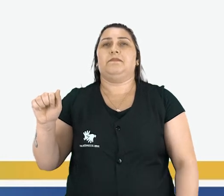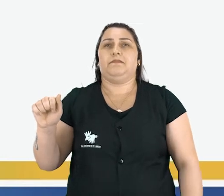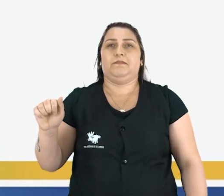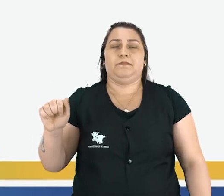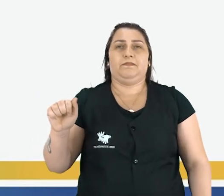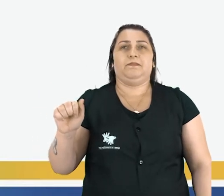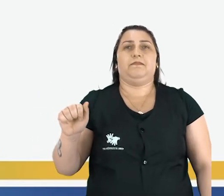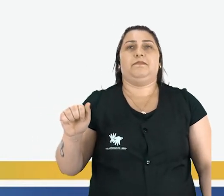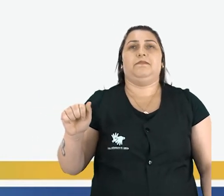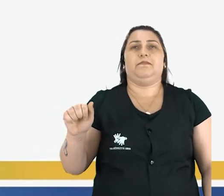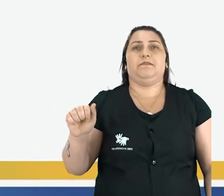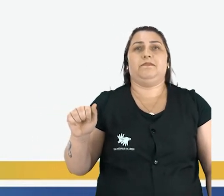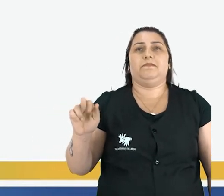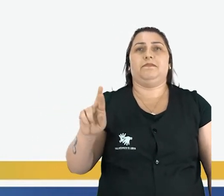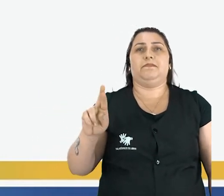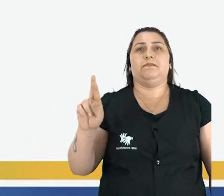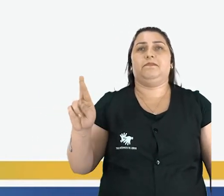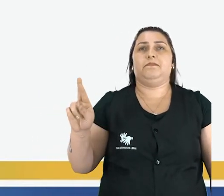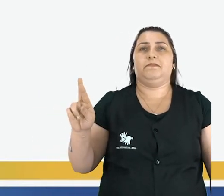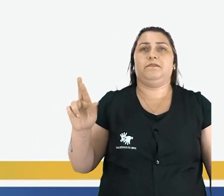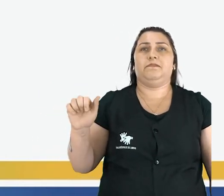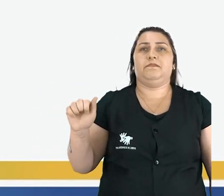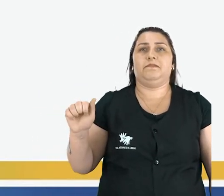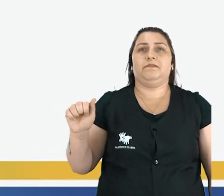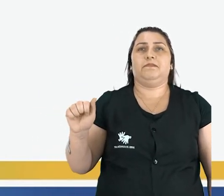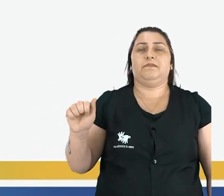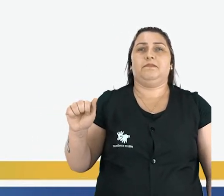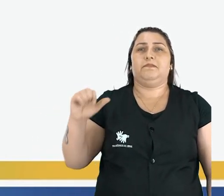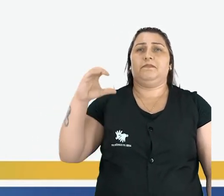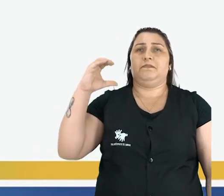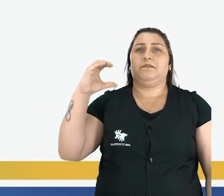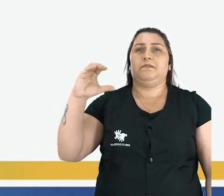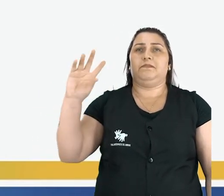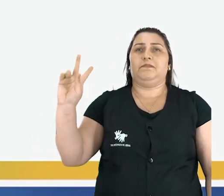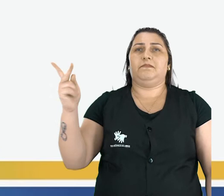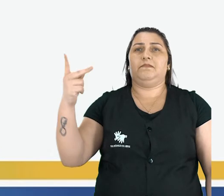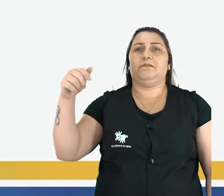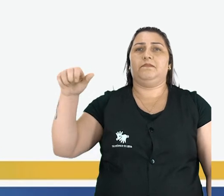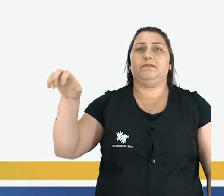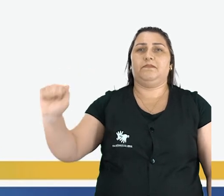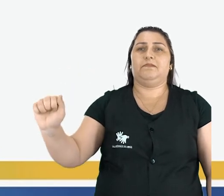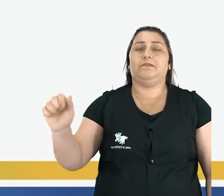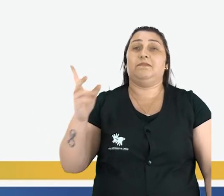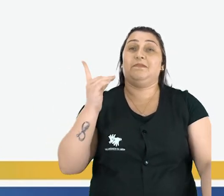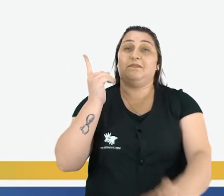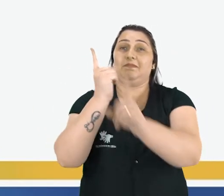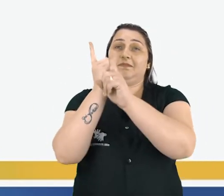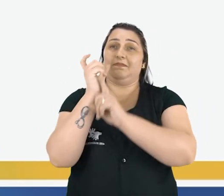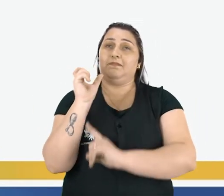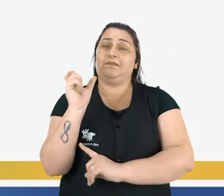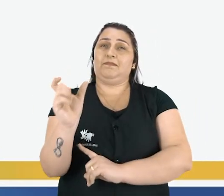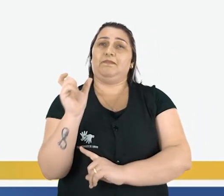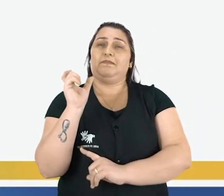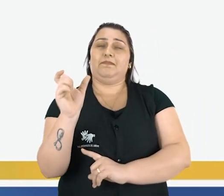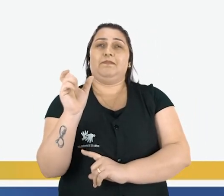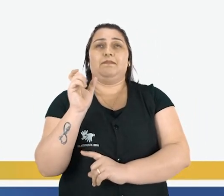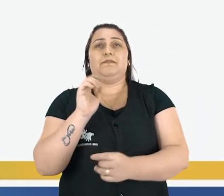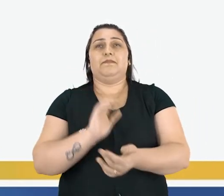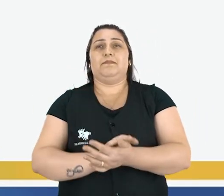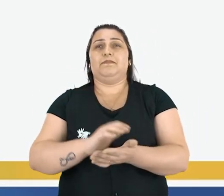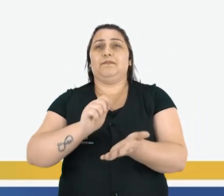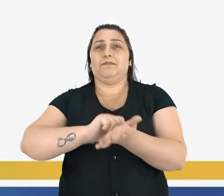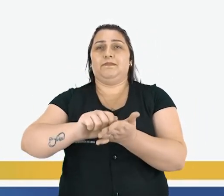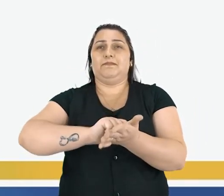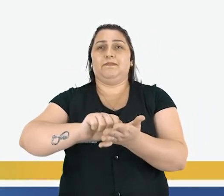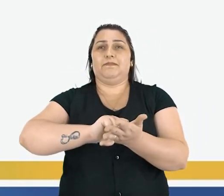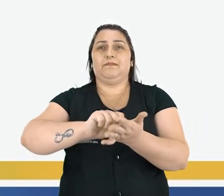ó E vai formar um som só o r a borra eu sei h iuaa vai